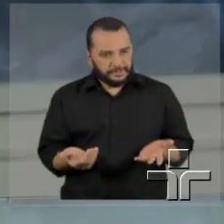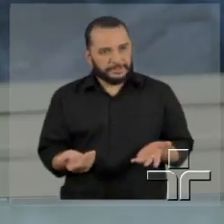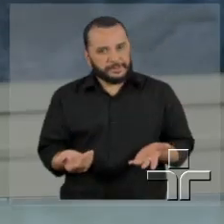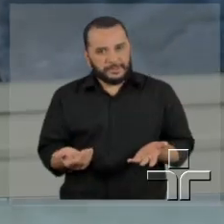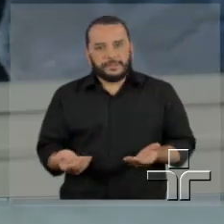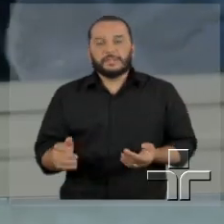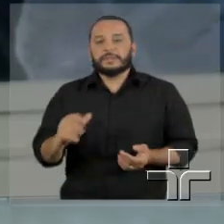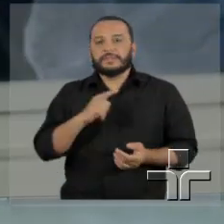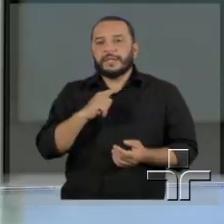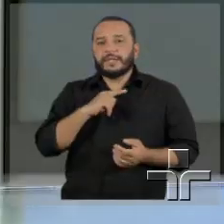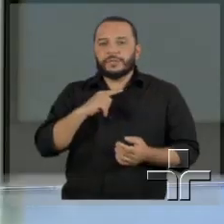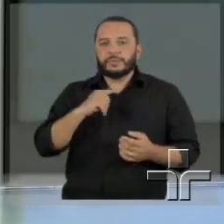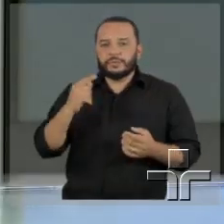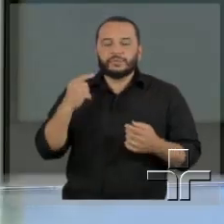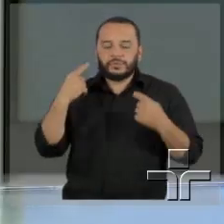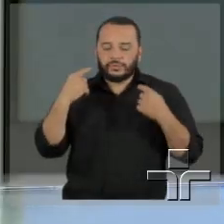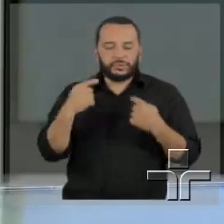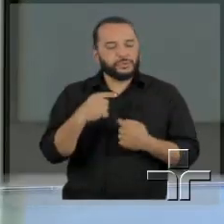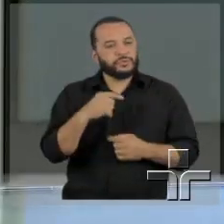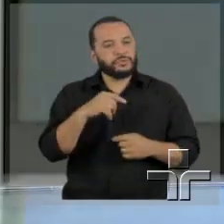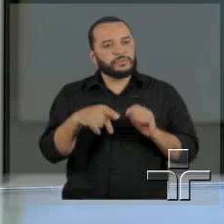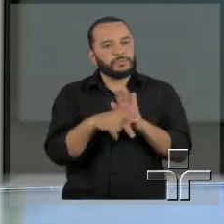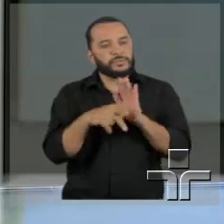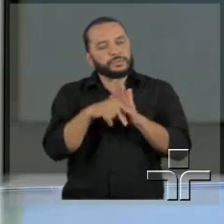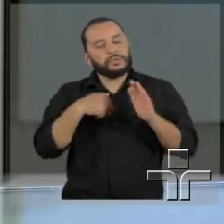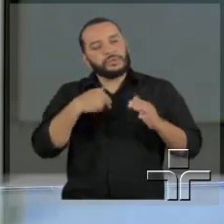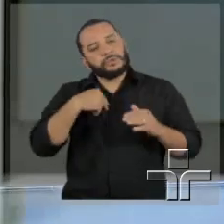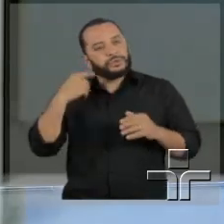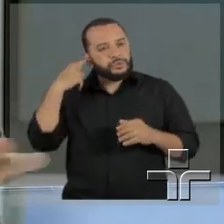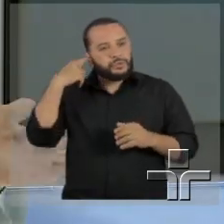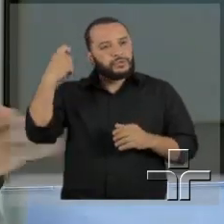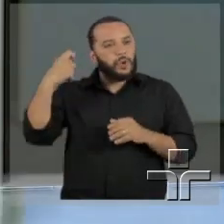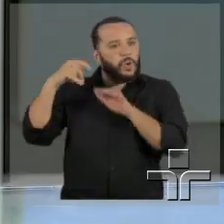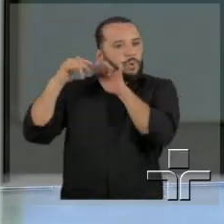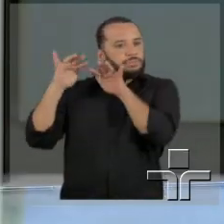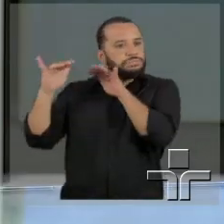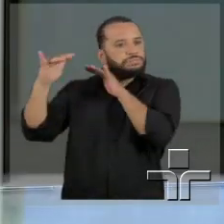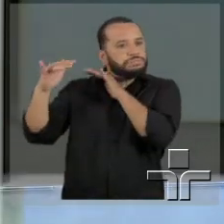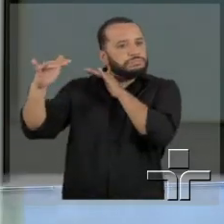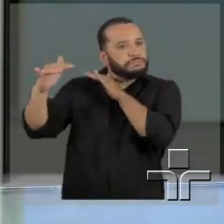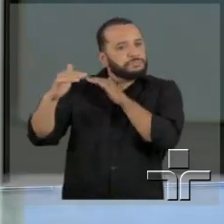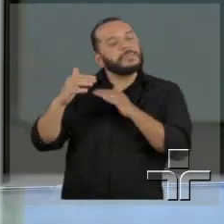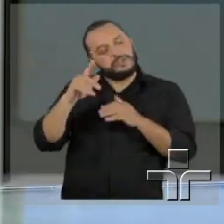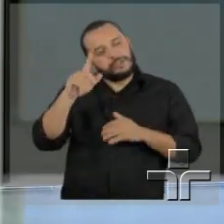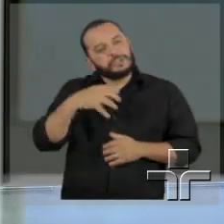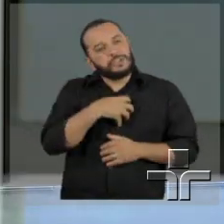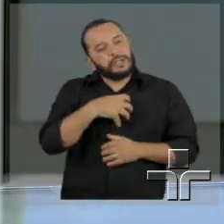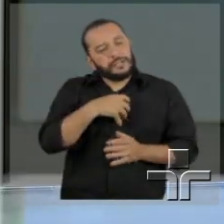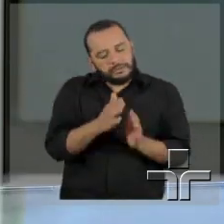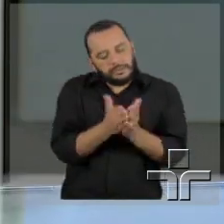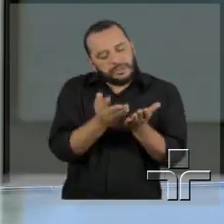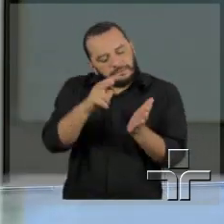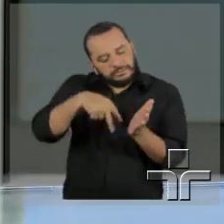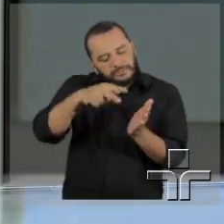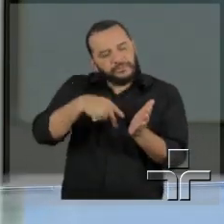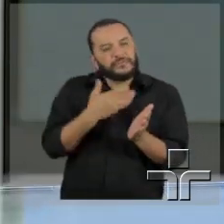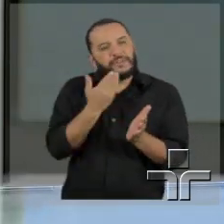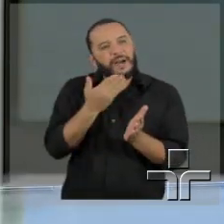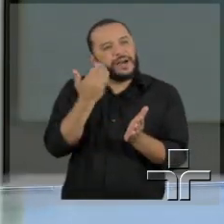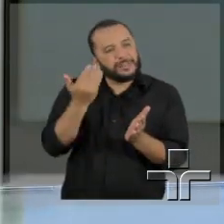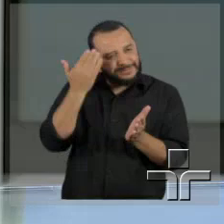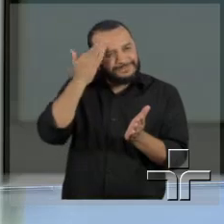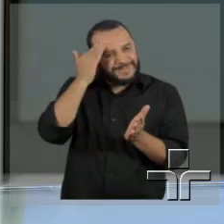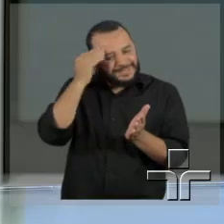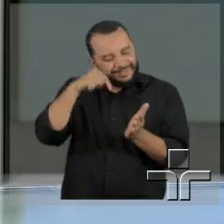Os sons guturais e tal, antes de desenvolvermos vários aspectos. É um livro de fácil leitura e para quem gosta